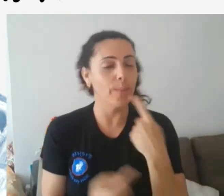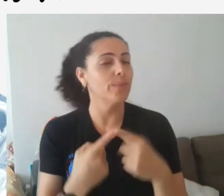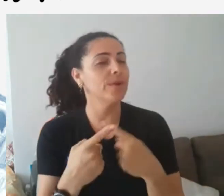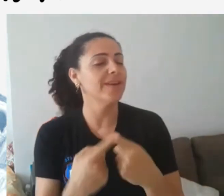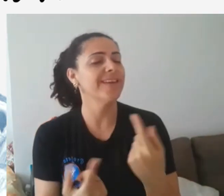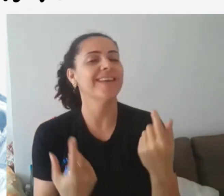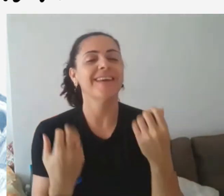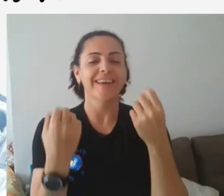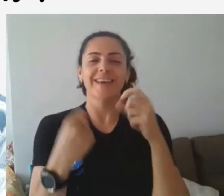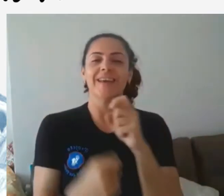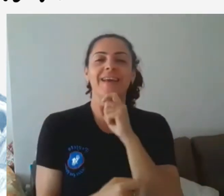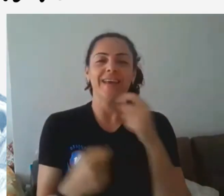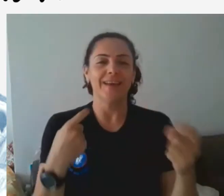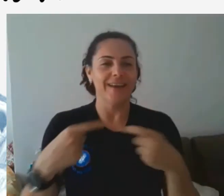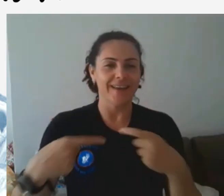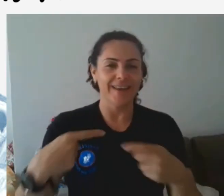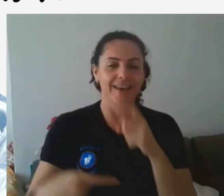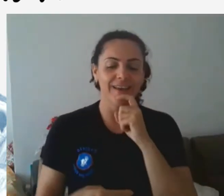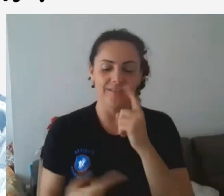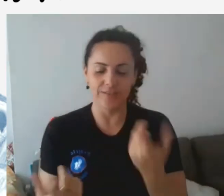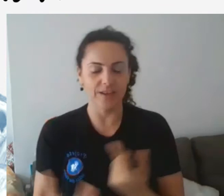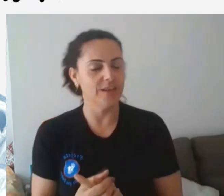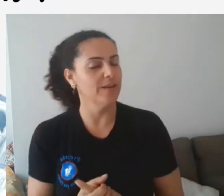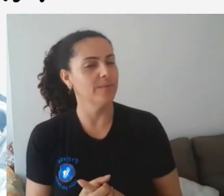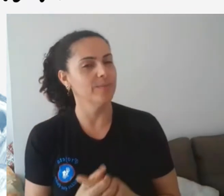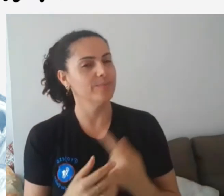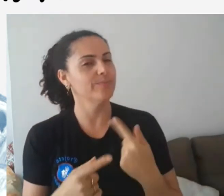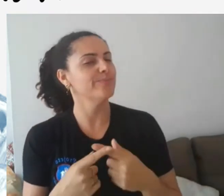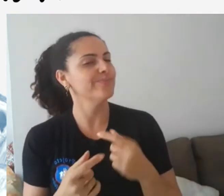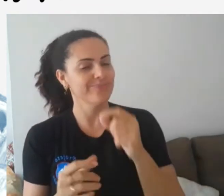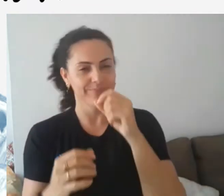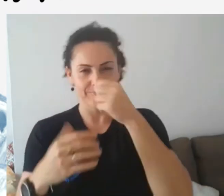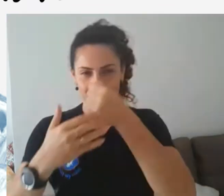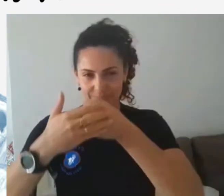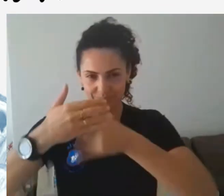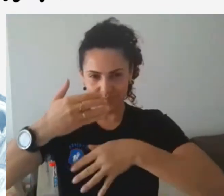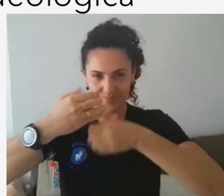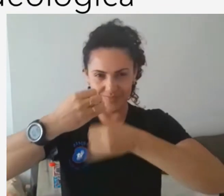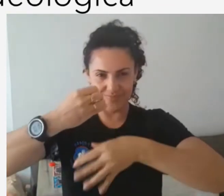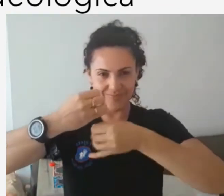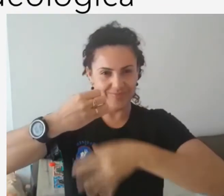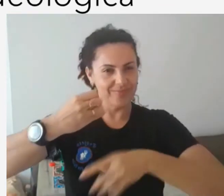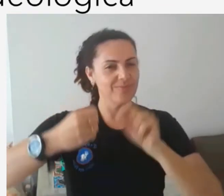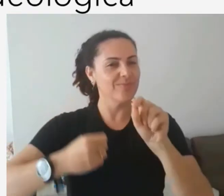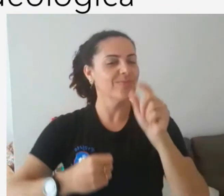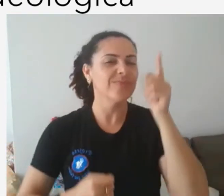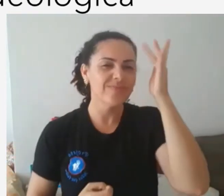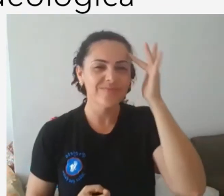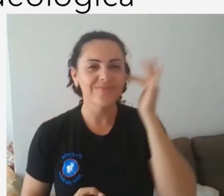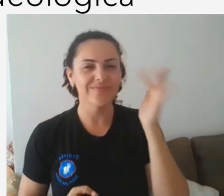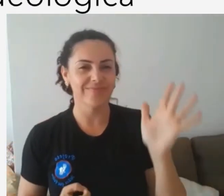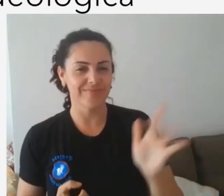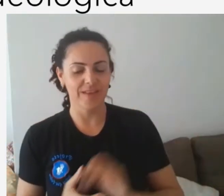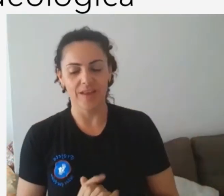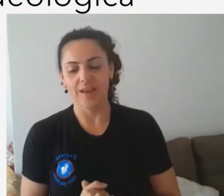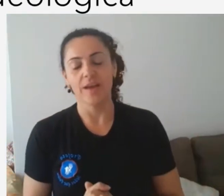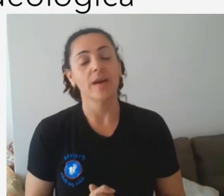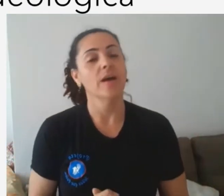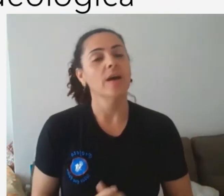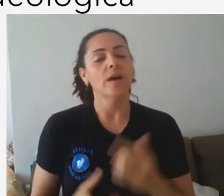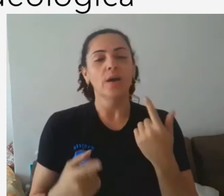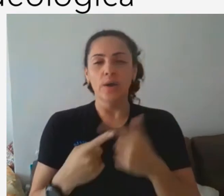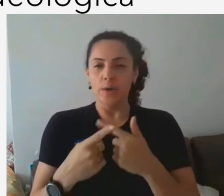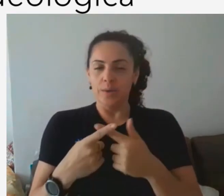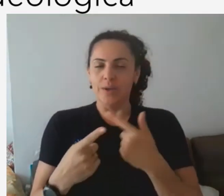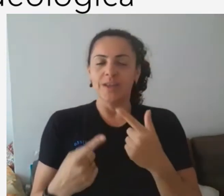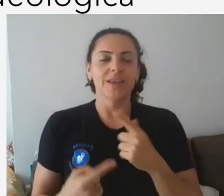era Guerra Fria? Deixem aí nos comentários, gente, o que vocês acham? Então, o nome da guerra era Guerra Fria